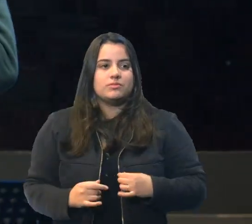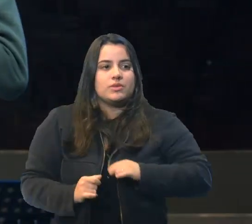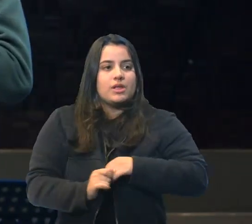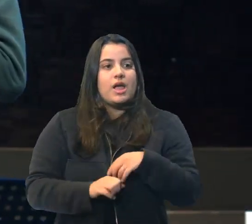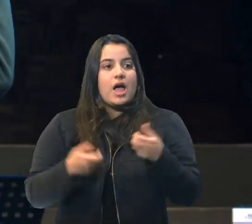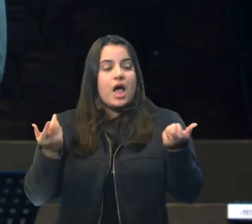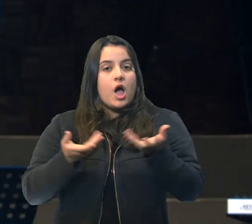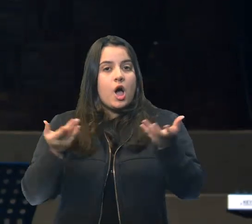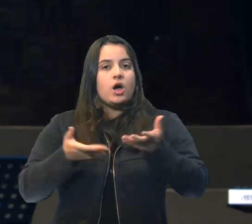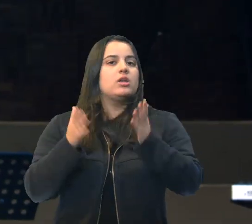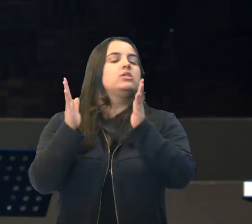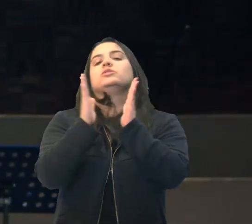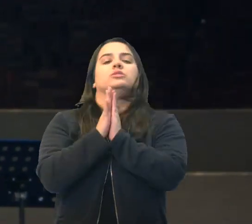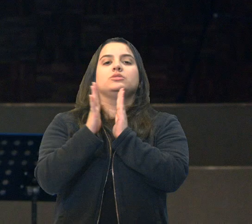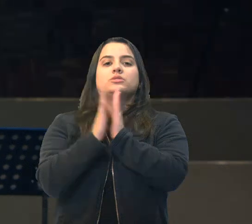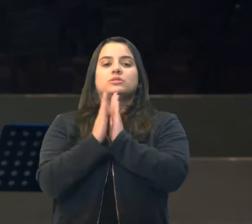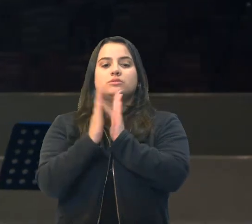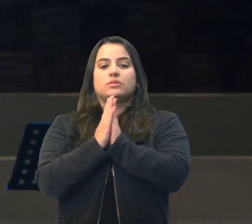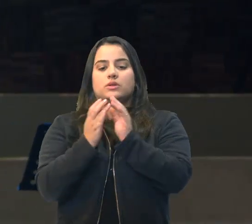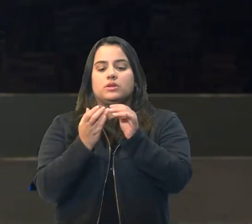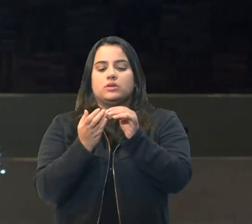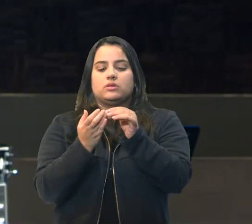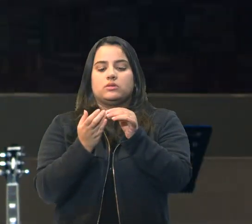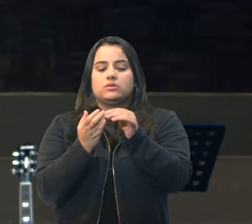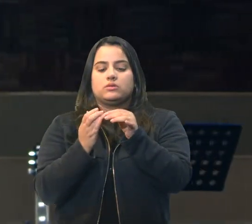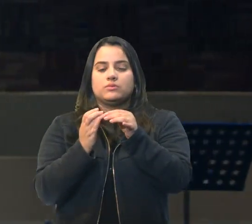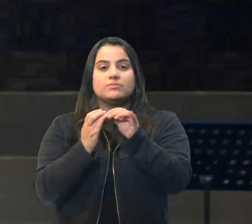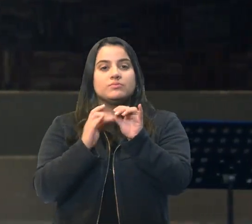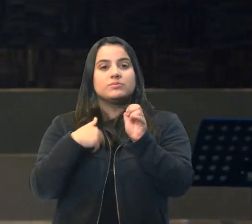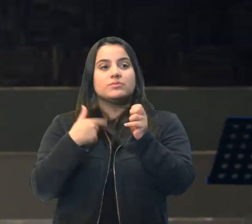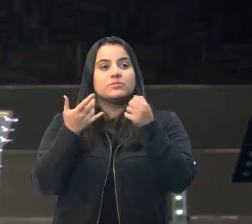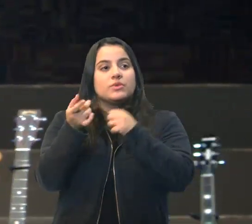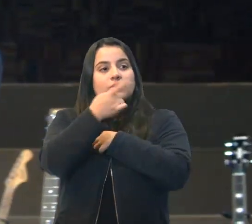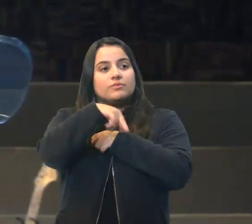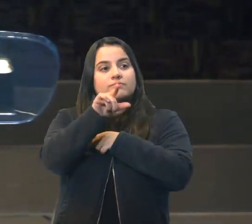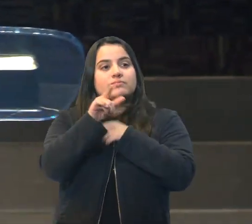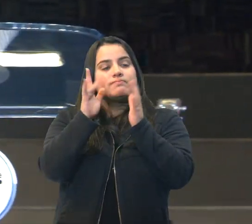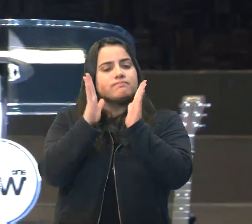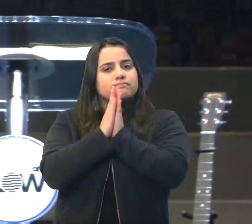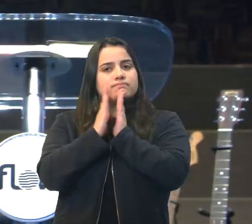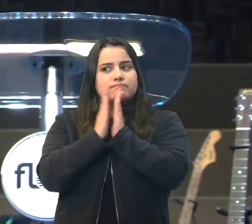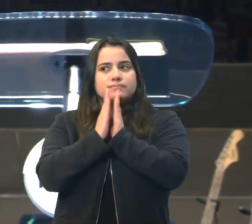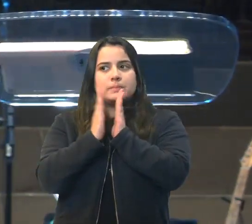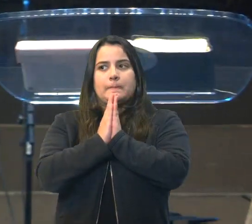agora. E eu quero te convidar a fechar os seus olhos.